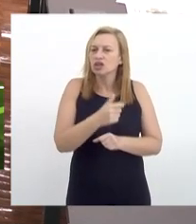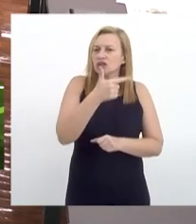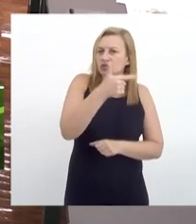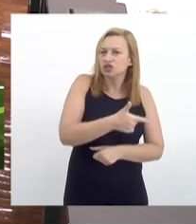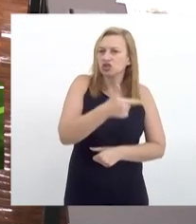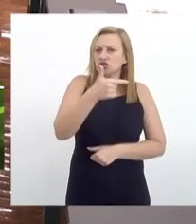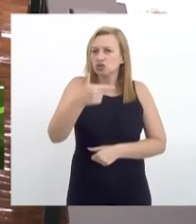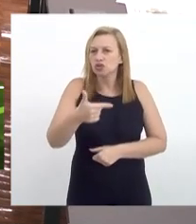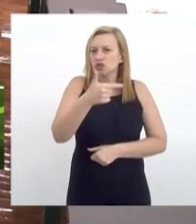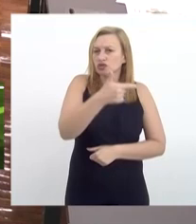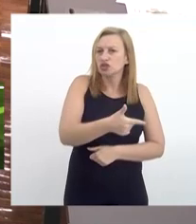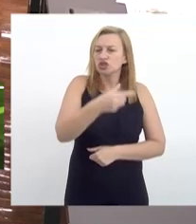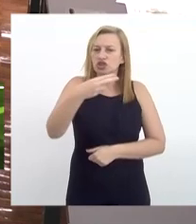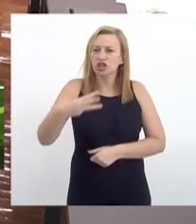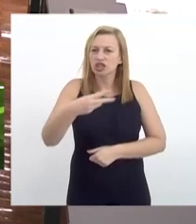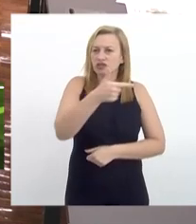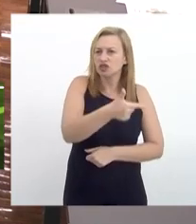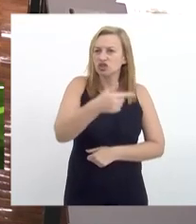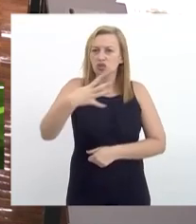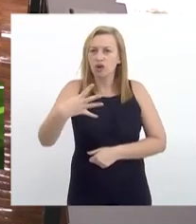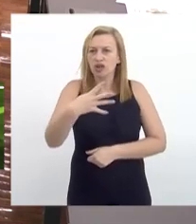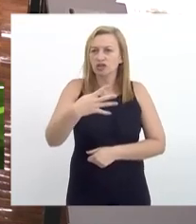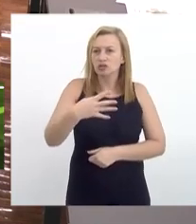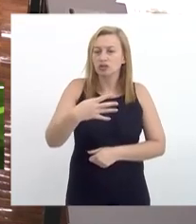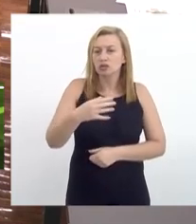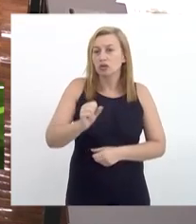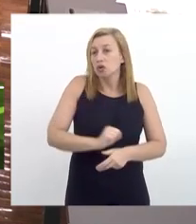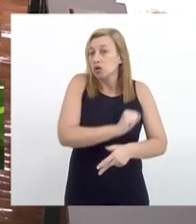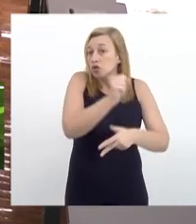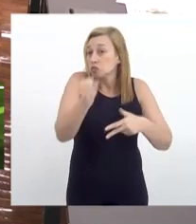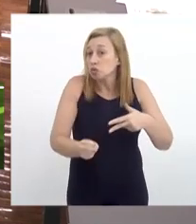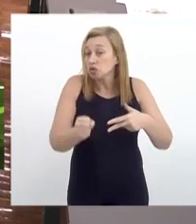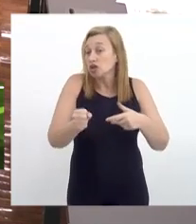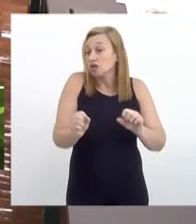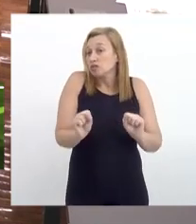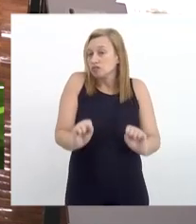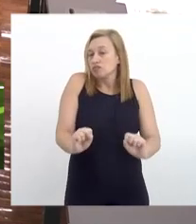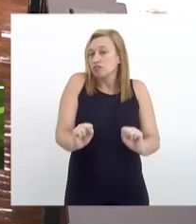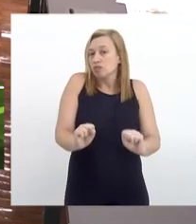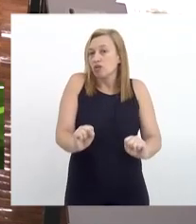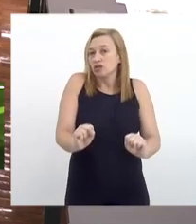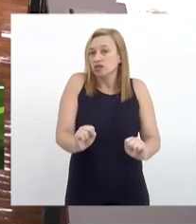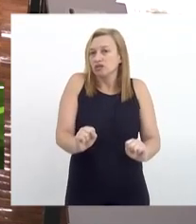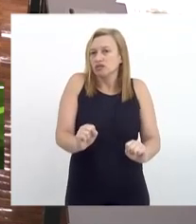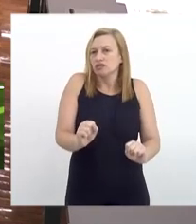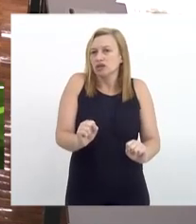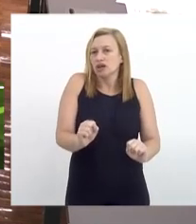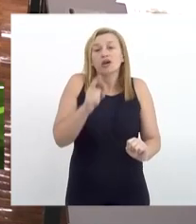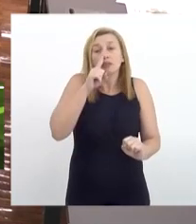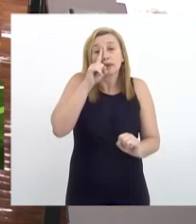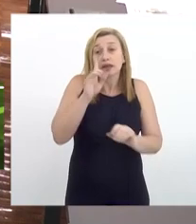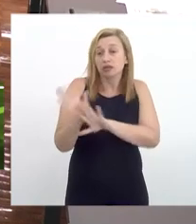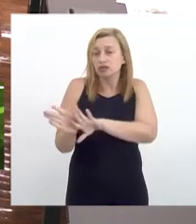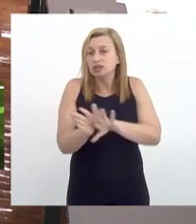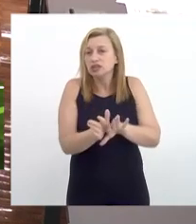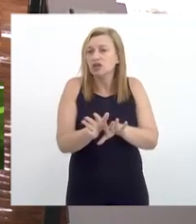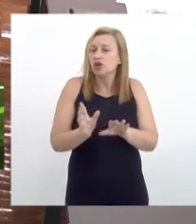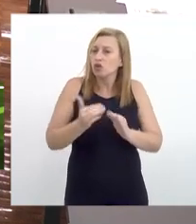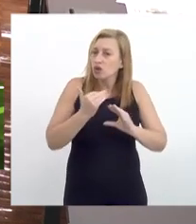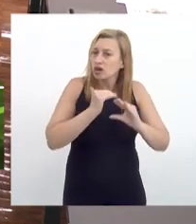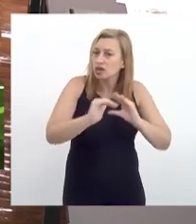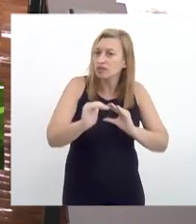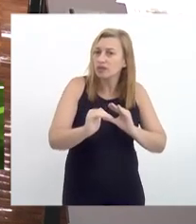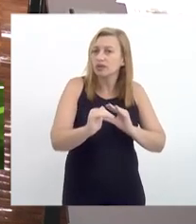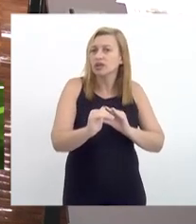23 e 24 os poderes podem ficar estrangulados entendeu então estou dando encaminhamento com